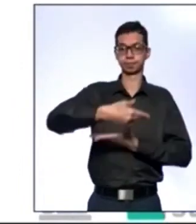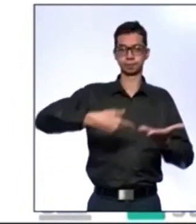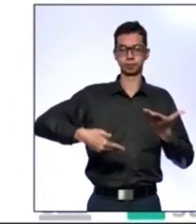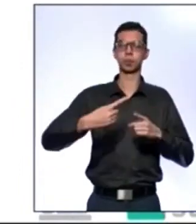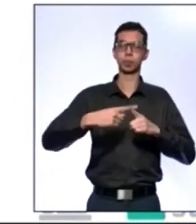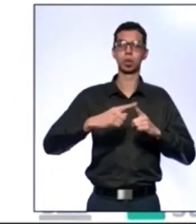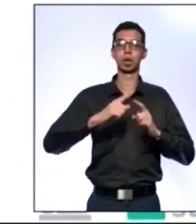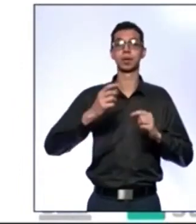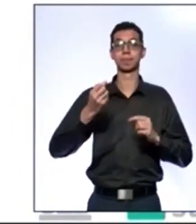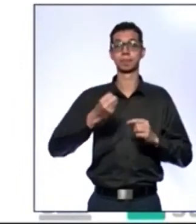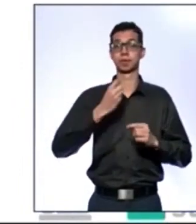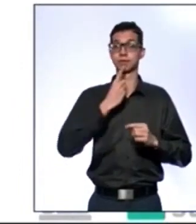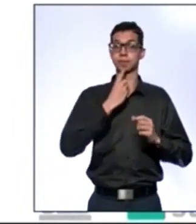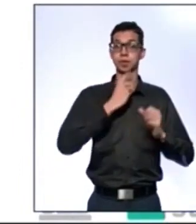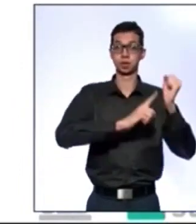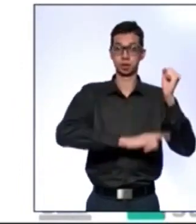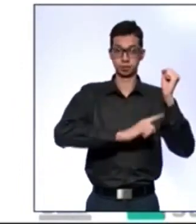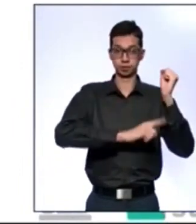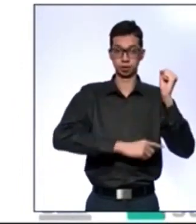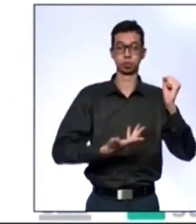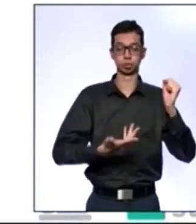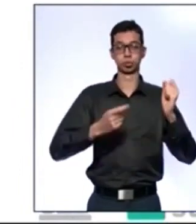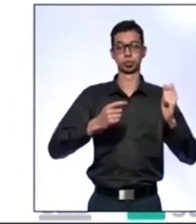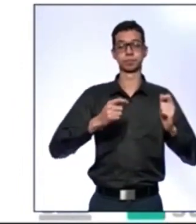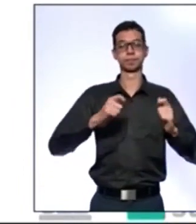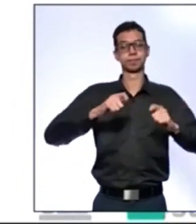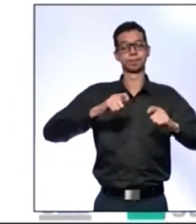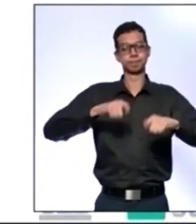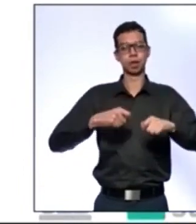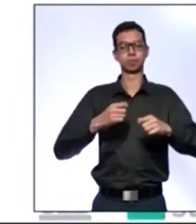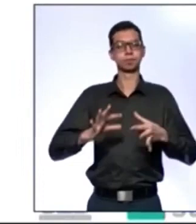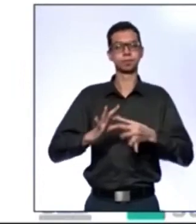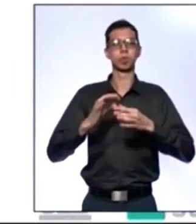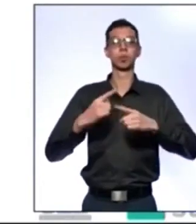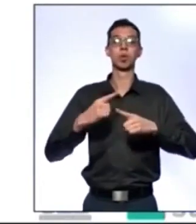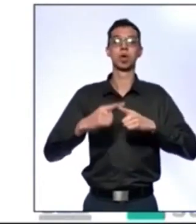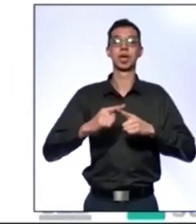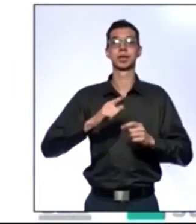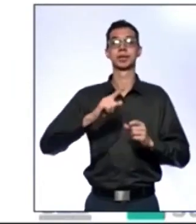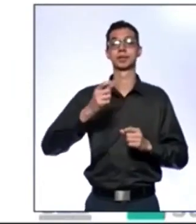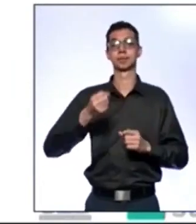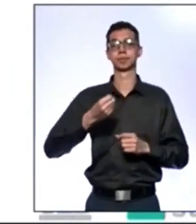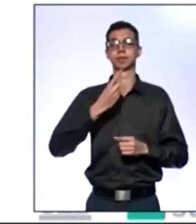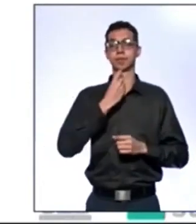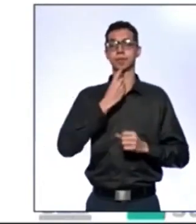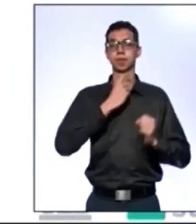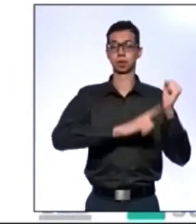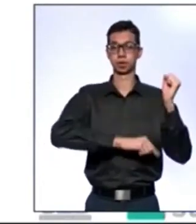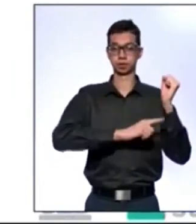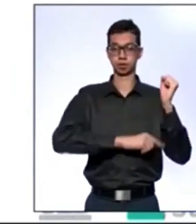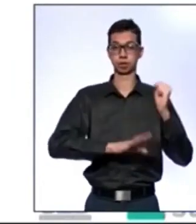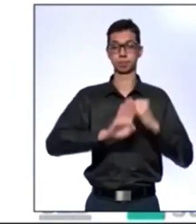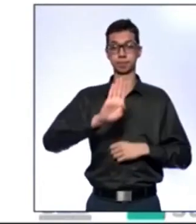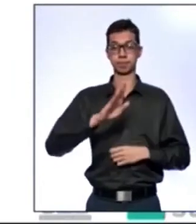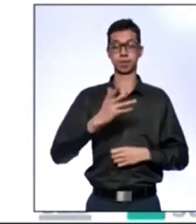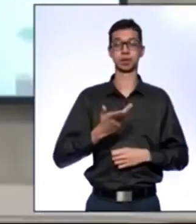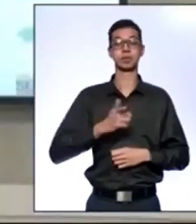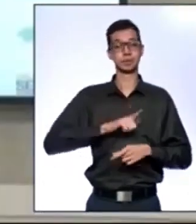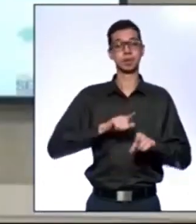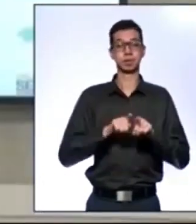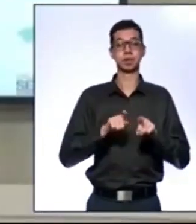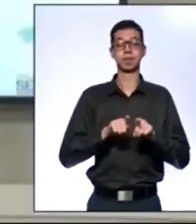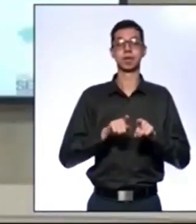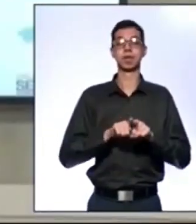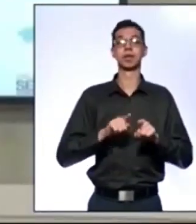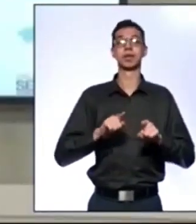linfócitos do esquema. Por quê? Porque os outros linfócitos B produzem anticorpos que não reconheceram esse antígeno,